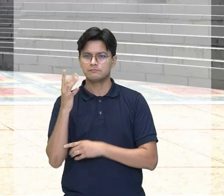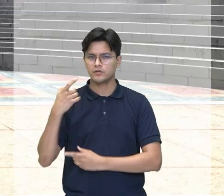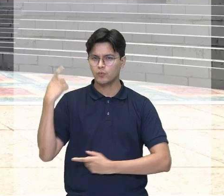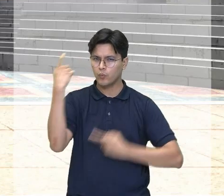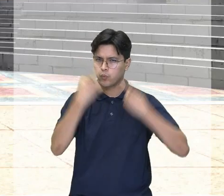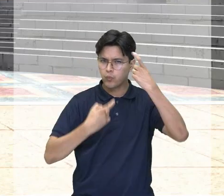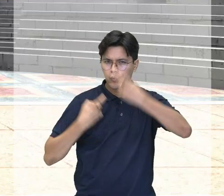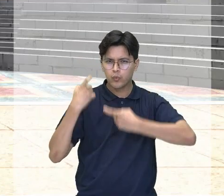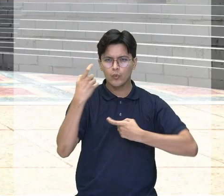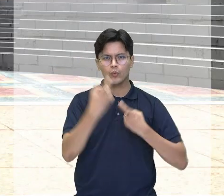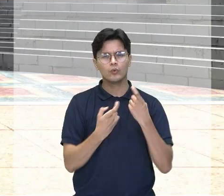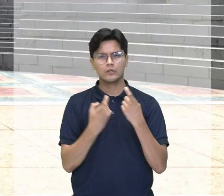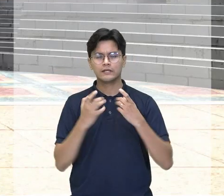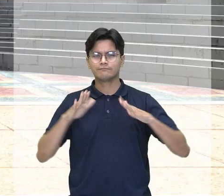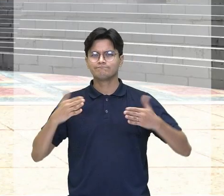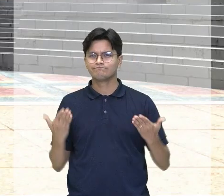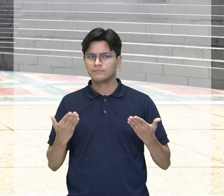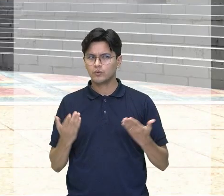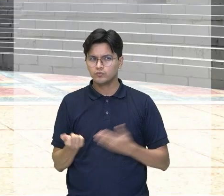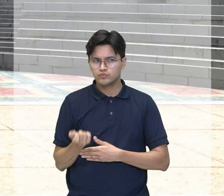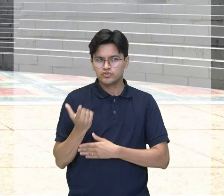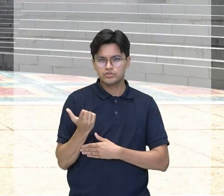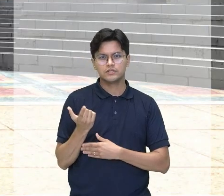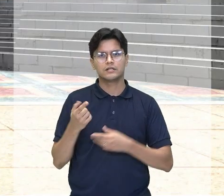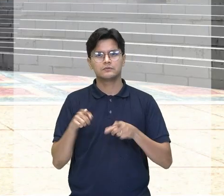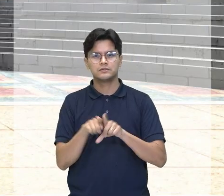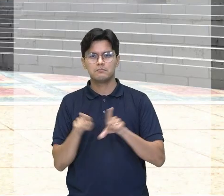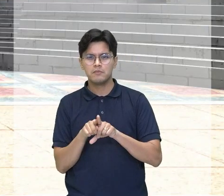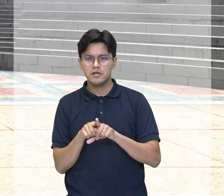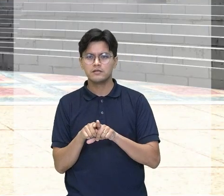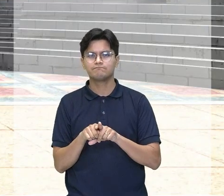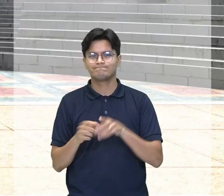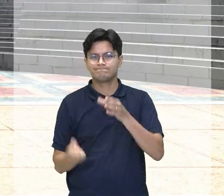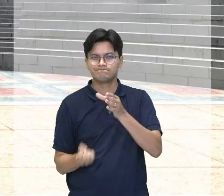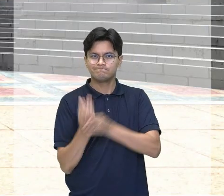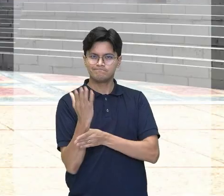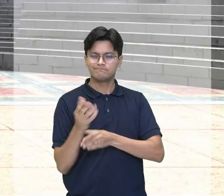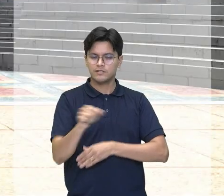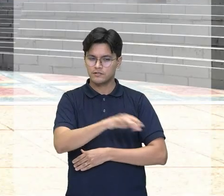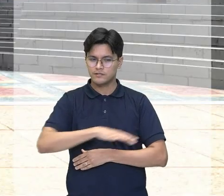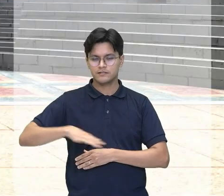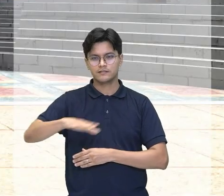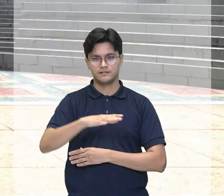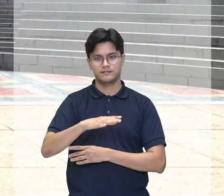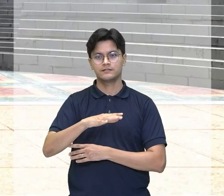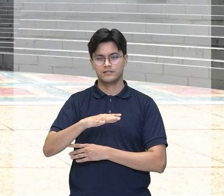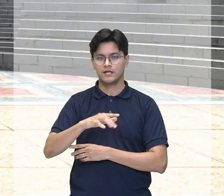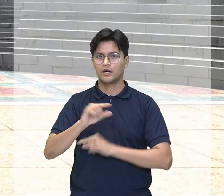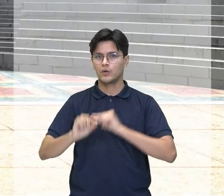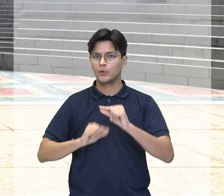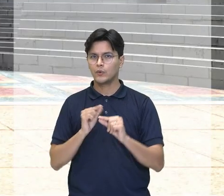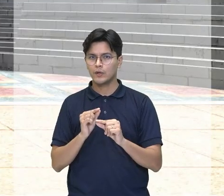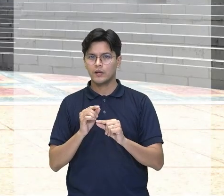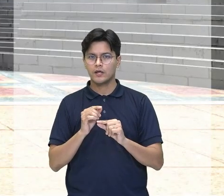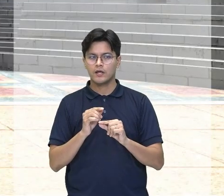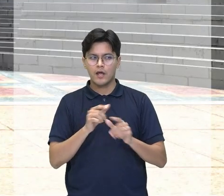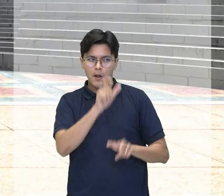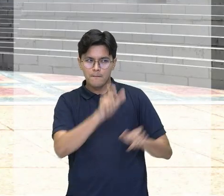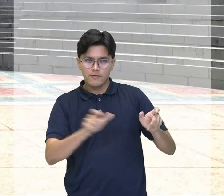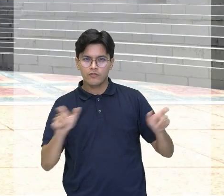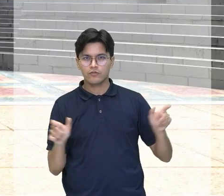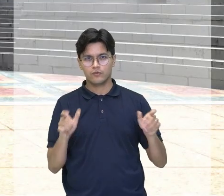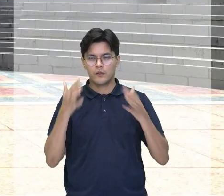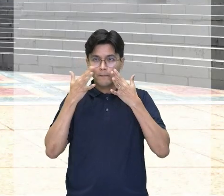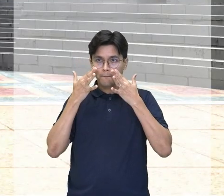criando um clima tenso. Mas ainda assim vai organizar esses fatos que estão estão sendo contados ali para